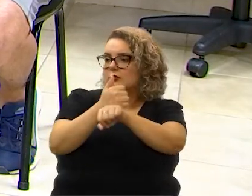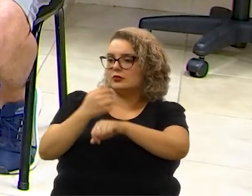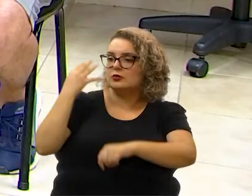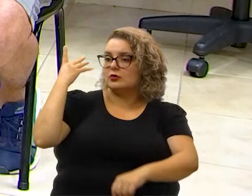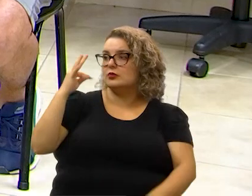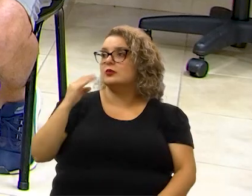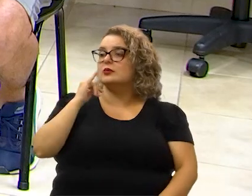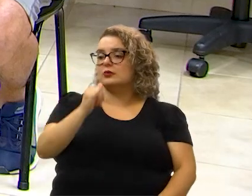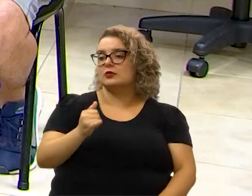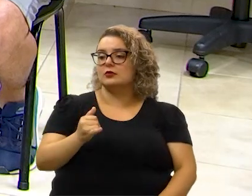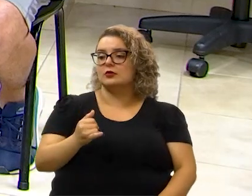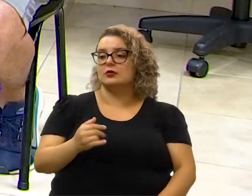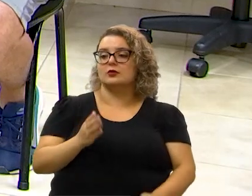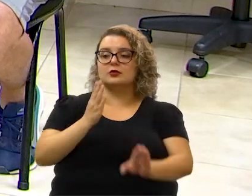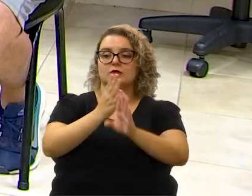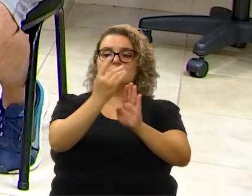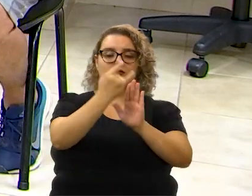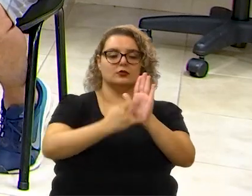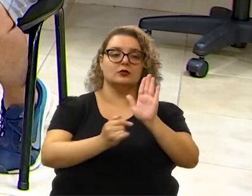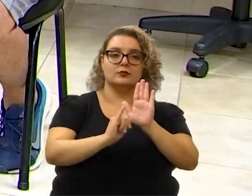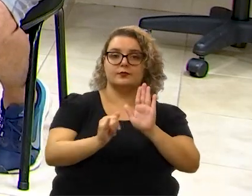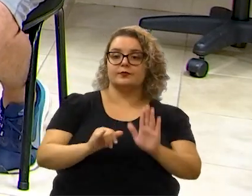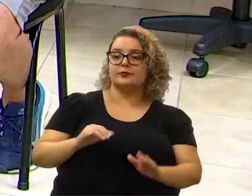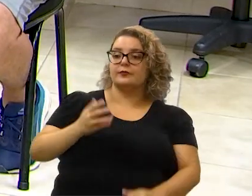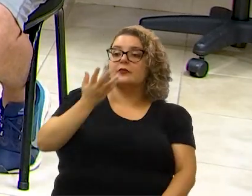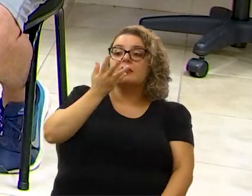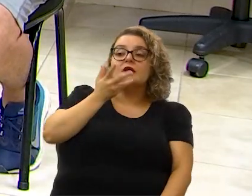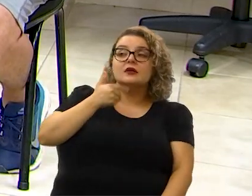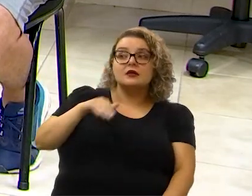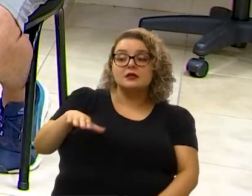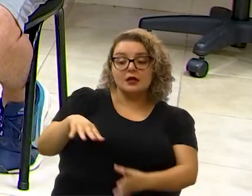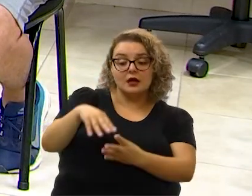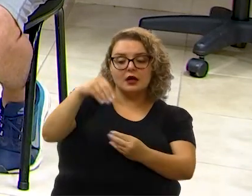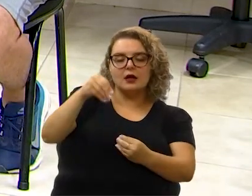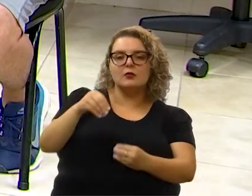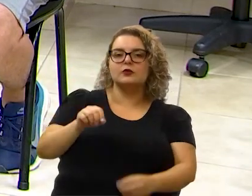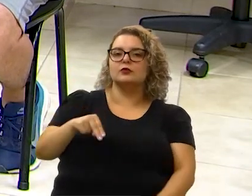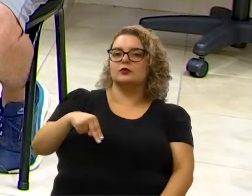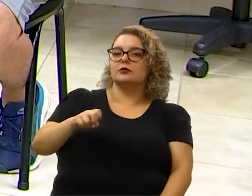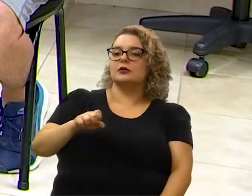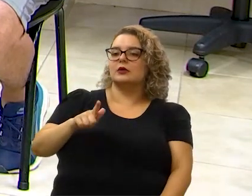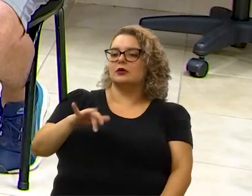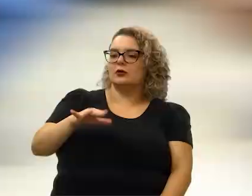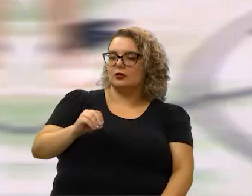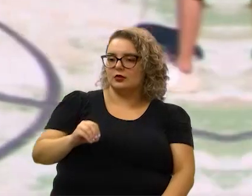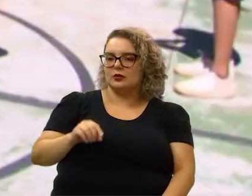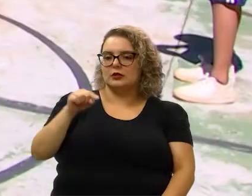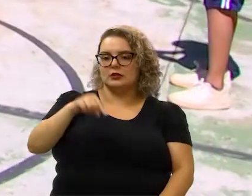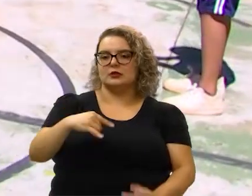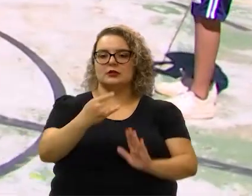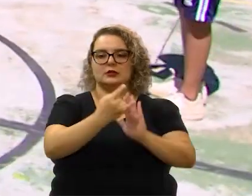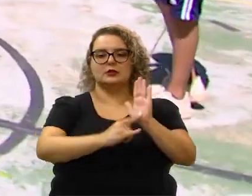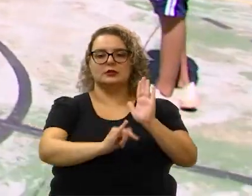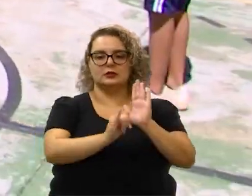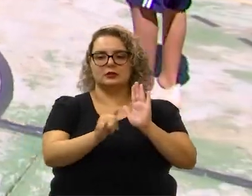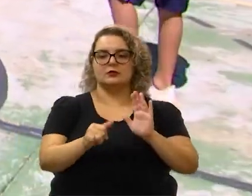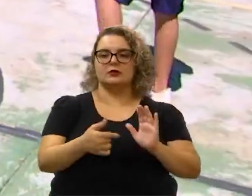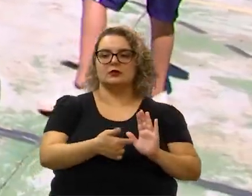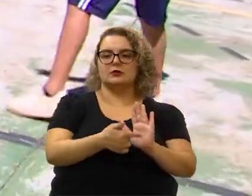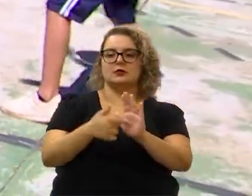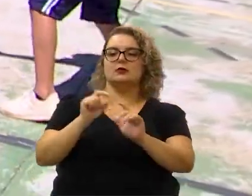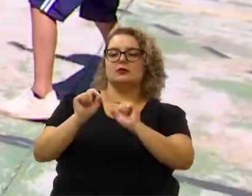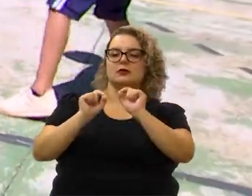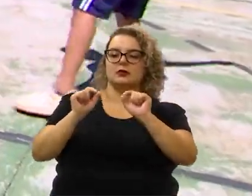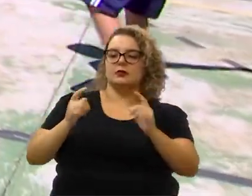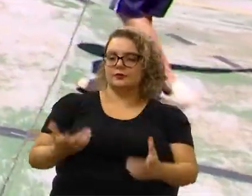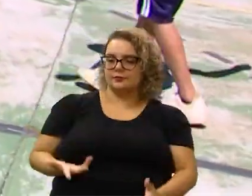profissionais, os teóricos dizem. E aí encontramos um documentário que chama Criança, a Alma do Negócio, e apresentamos para a turma. Nesse documentário eles colocam o seguinte